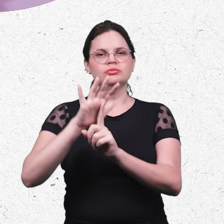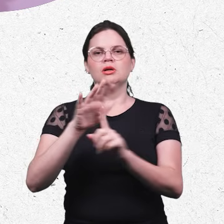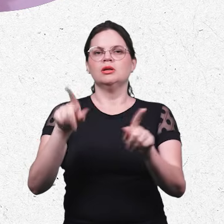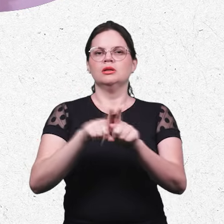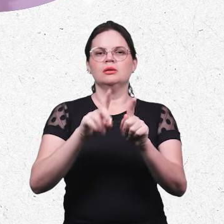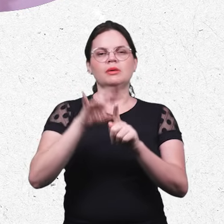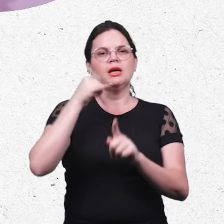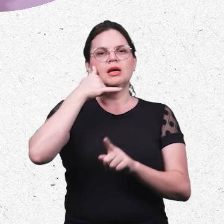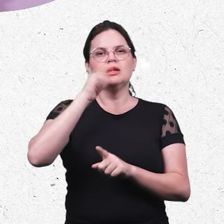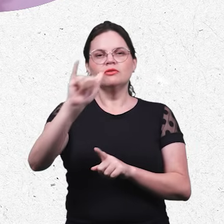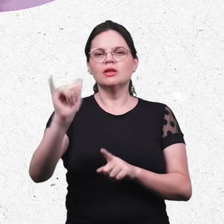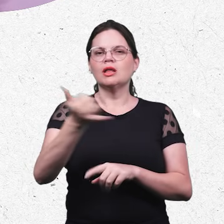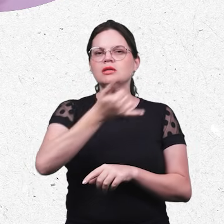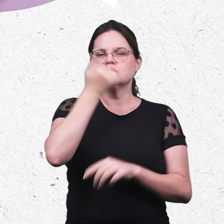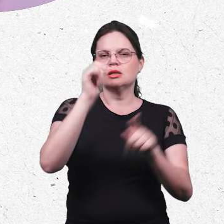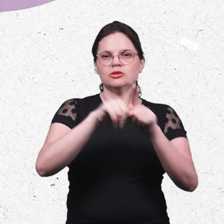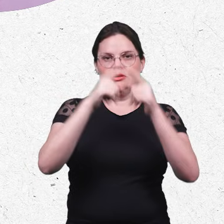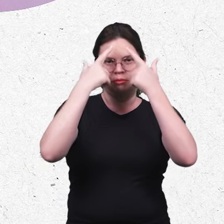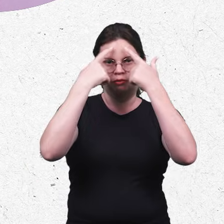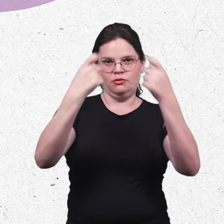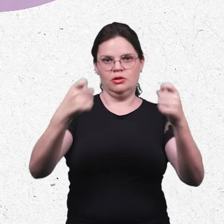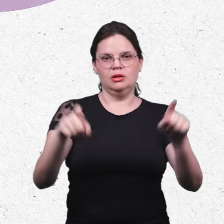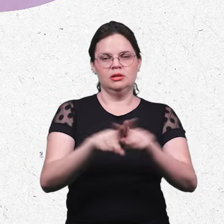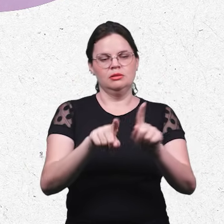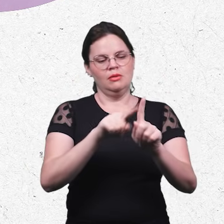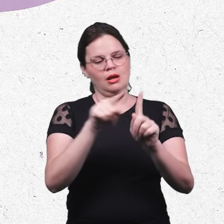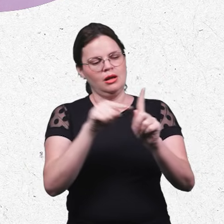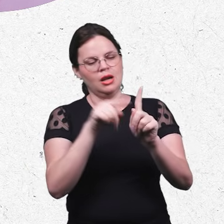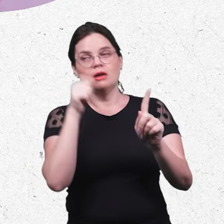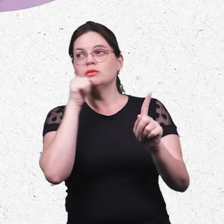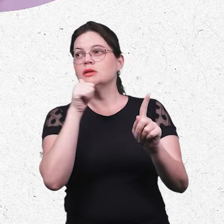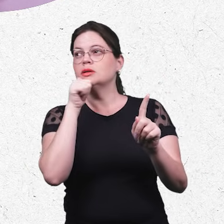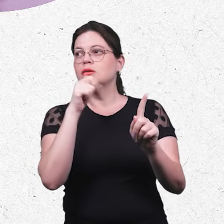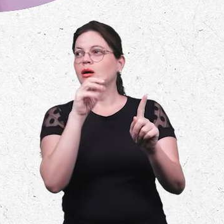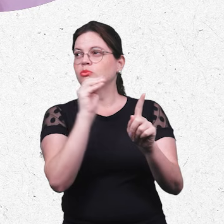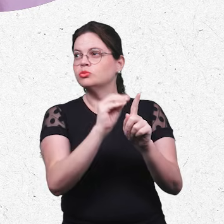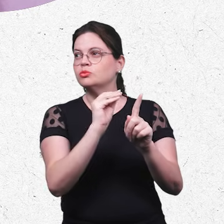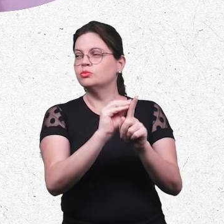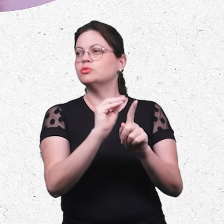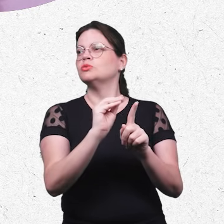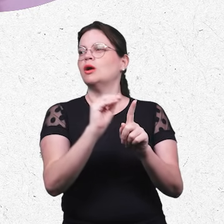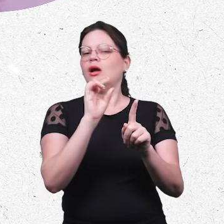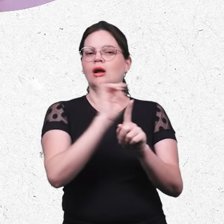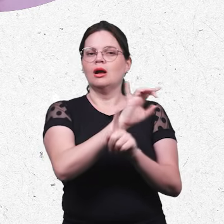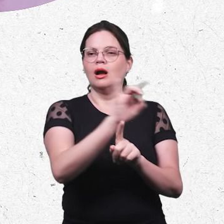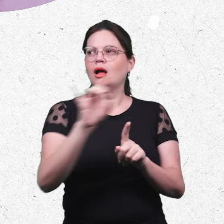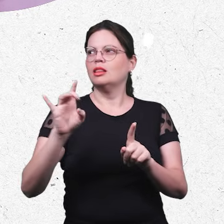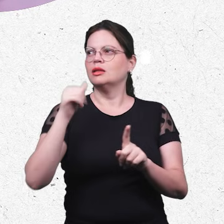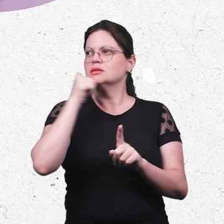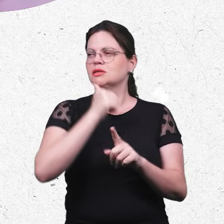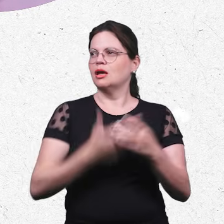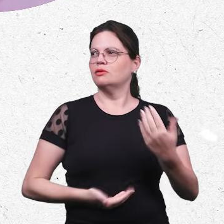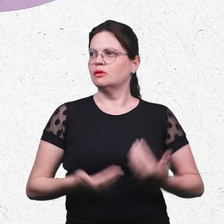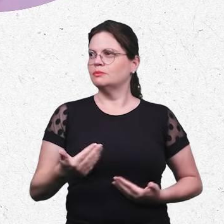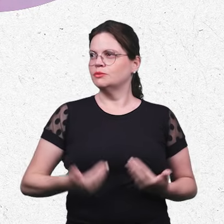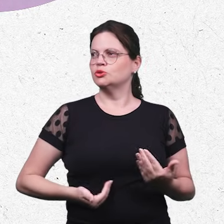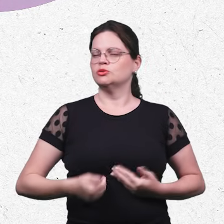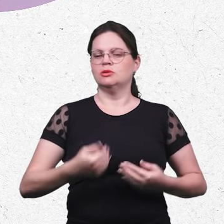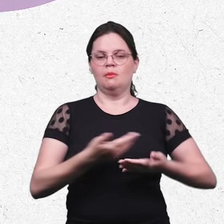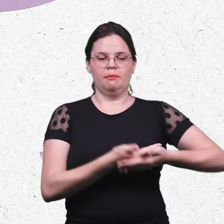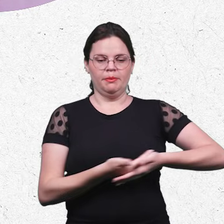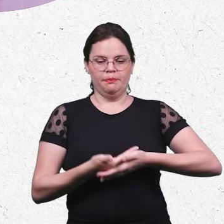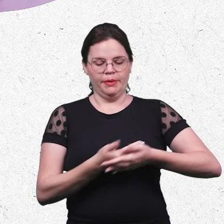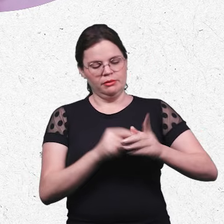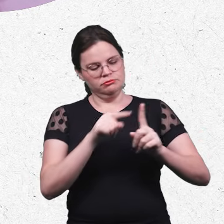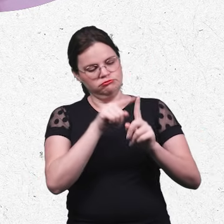livramento, incidente de violência. Também conta as nossas gestantes, meu Deus, abençoa a vida de cada uma das suas servas, meu Deus,